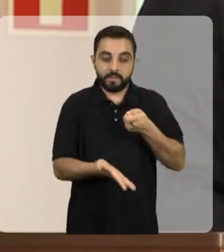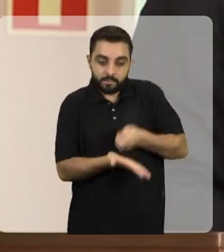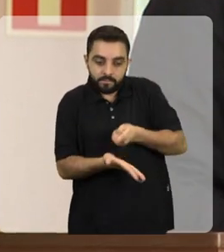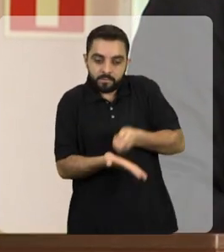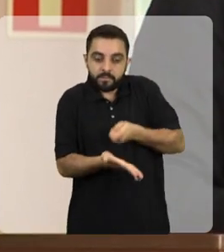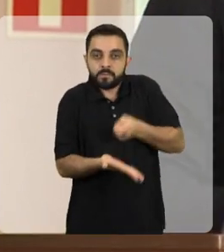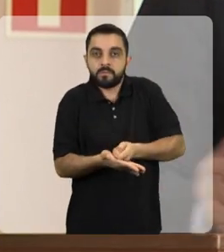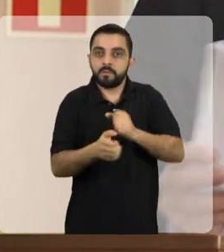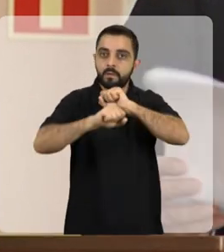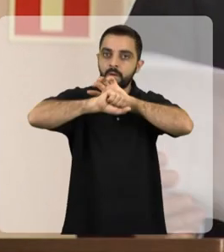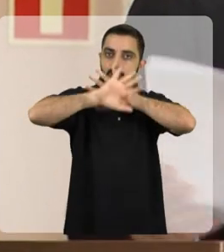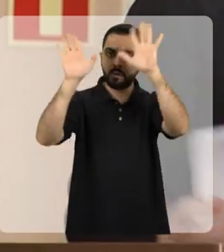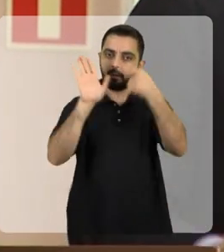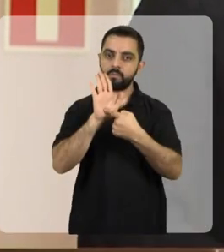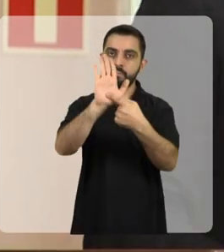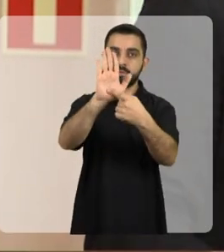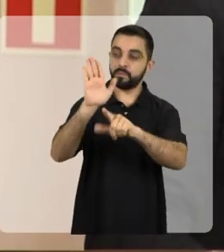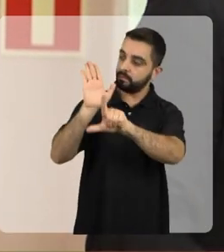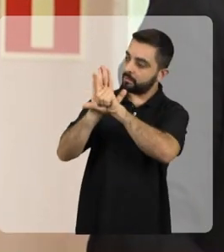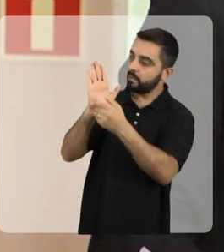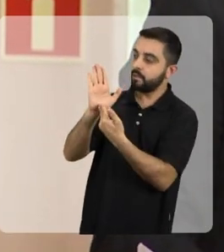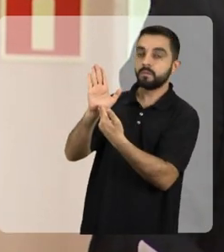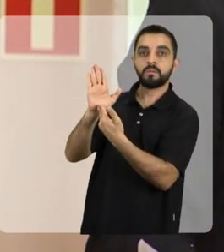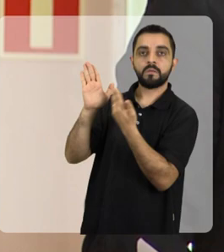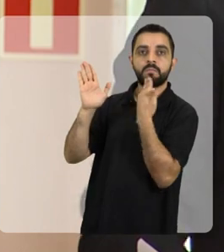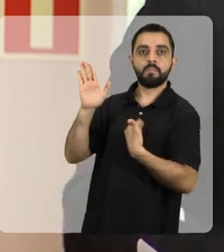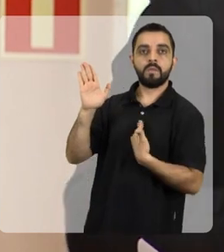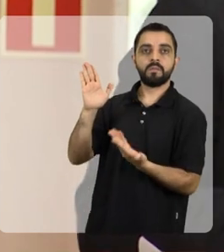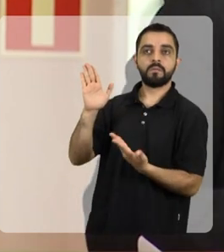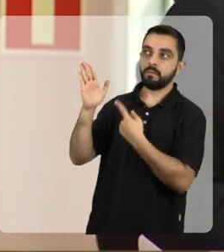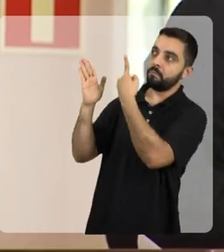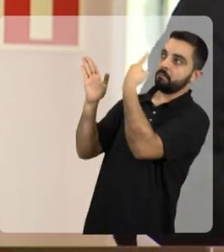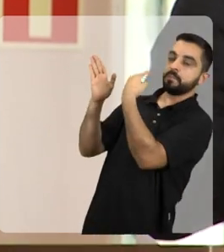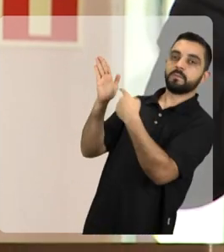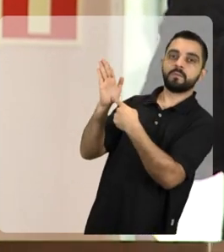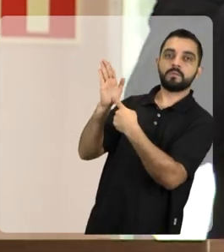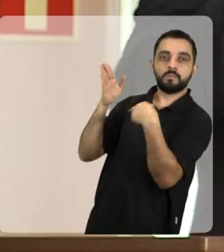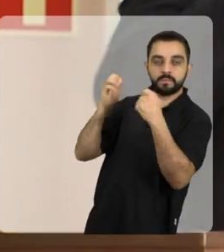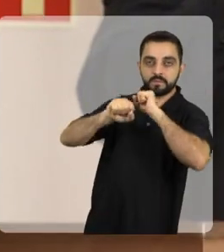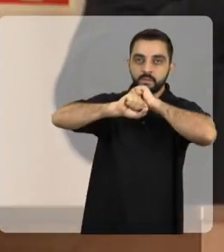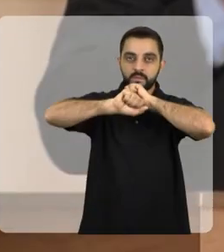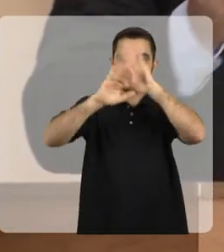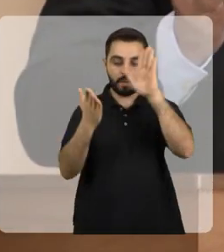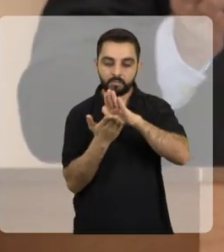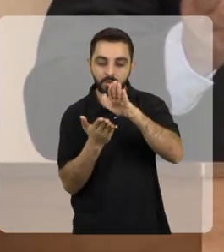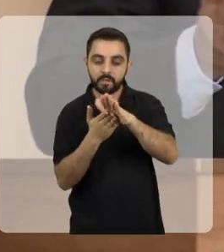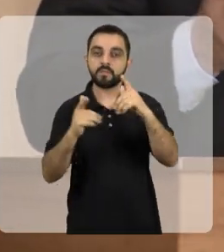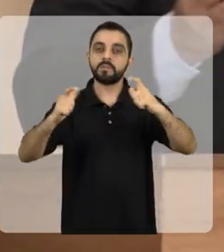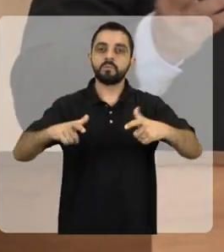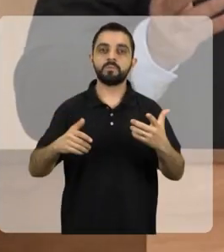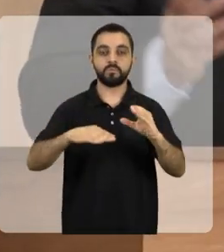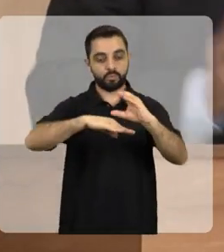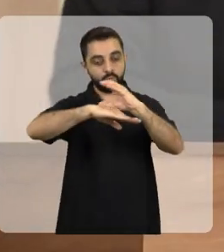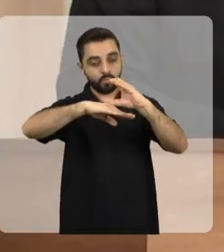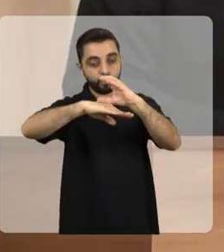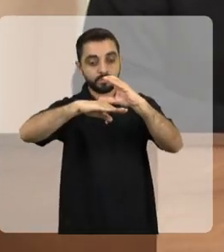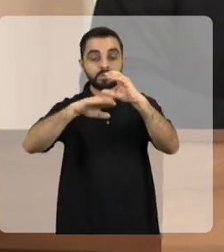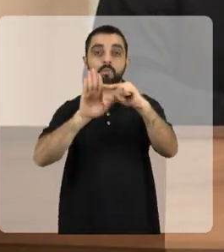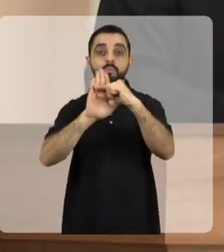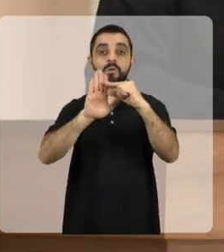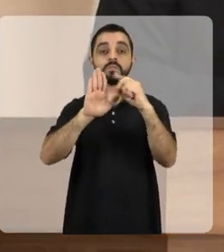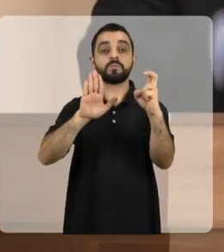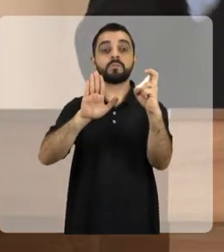transparência é legal. Nós temos que seguir a Constituição Federal, o artigo 5º,